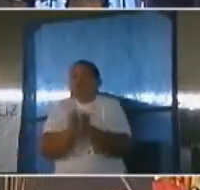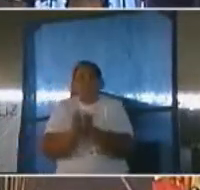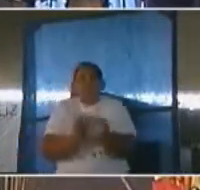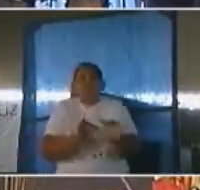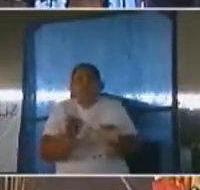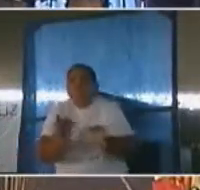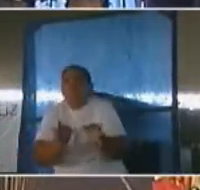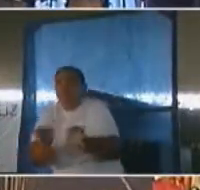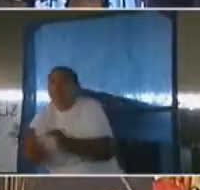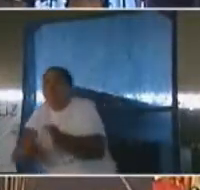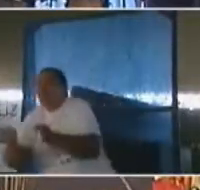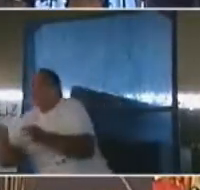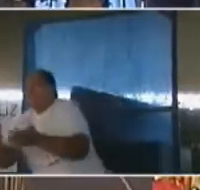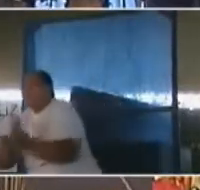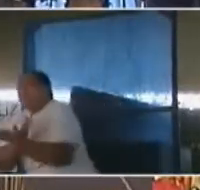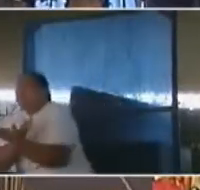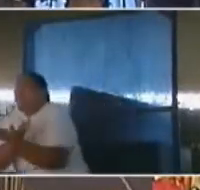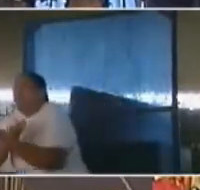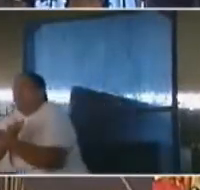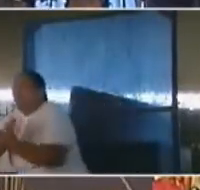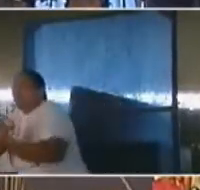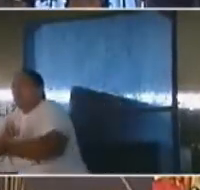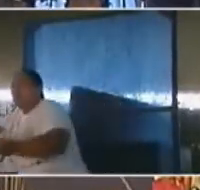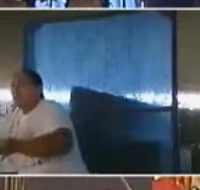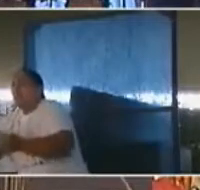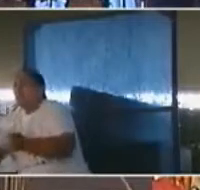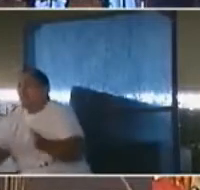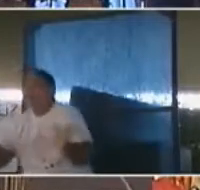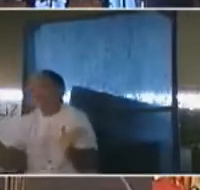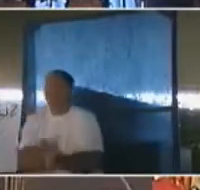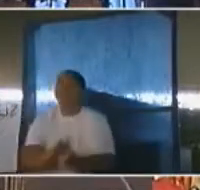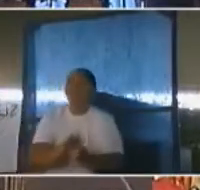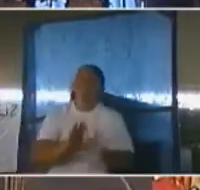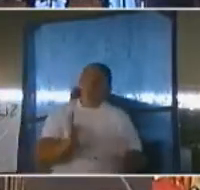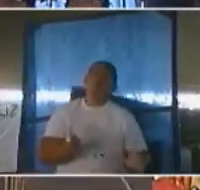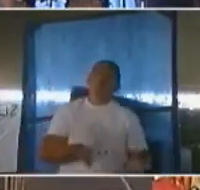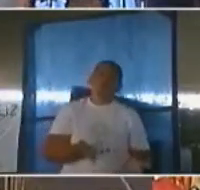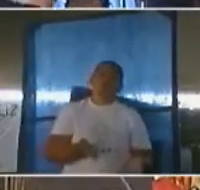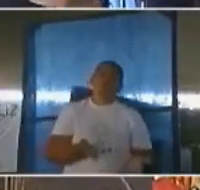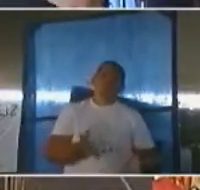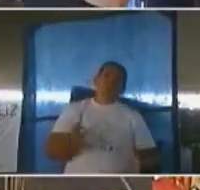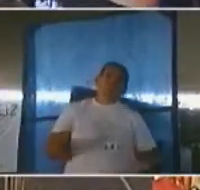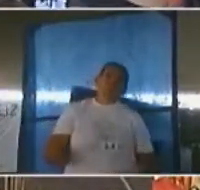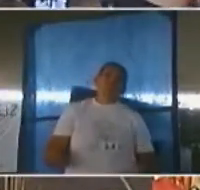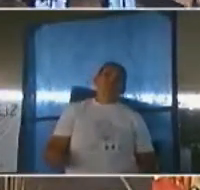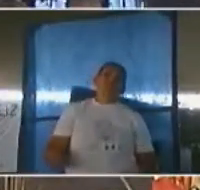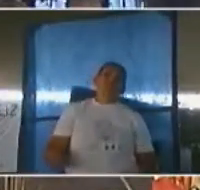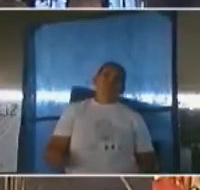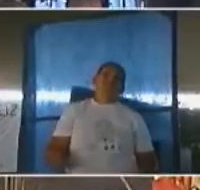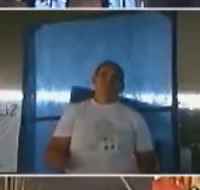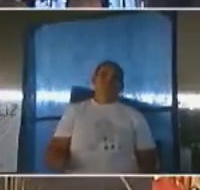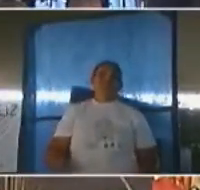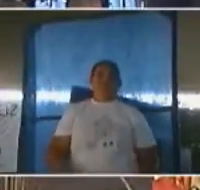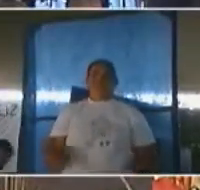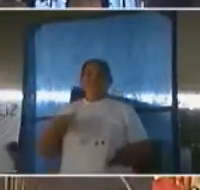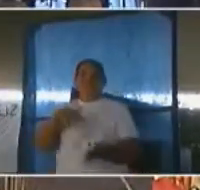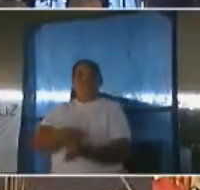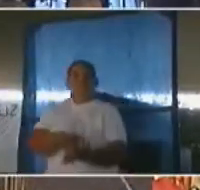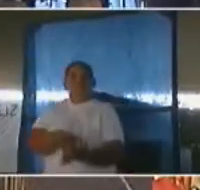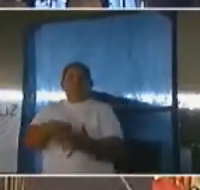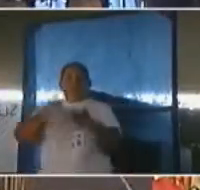iniciais até este dia aqui, é diferente quando a gente está aqui e olha, aqui de cima,